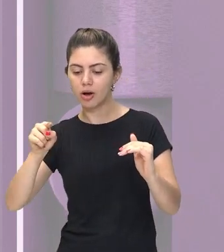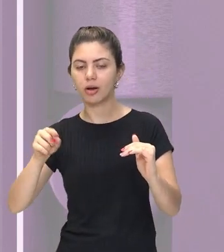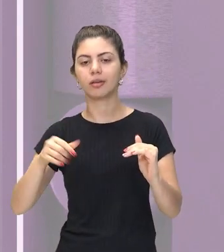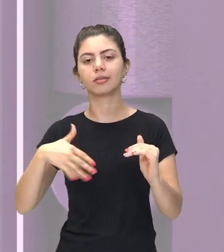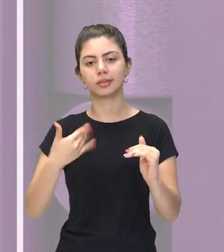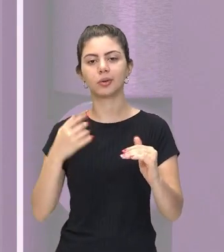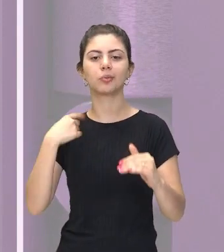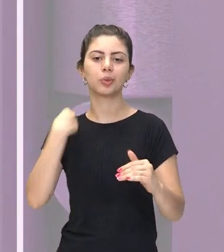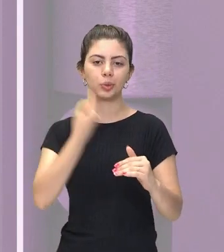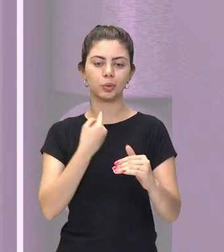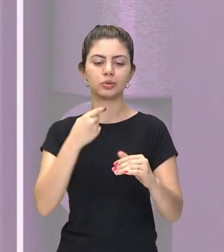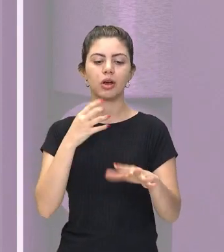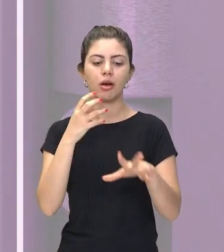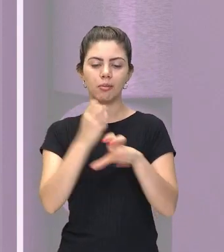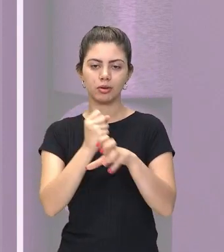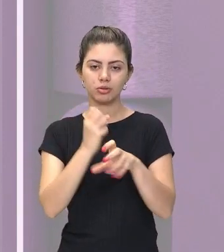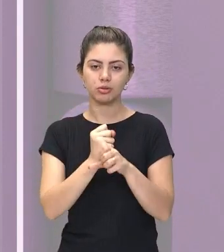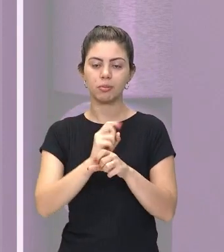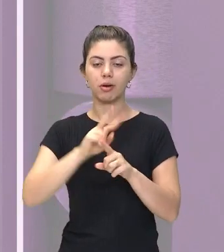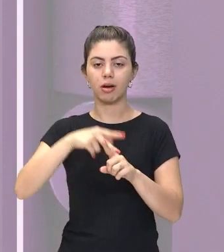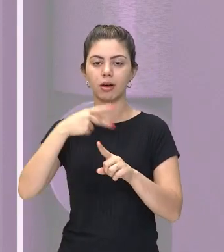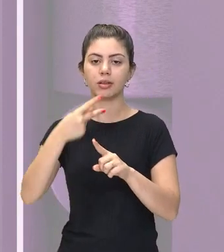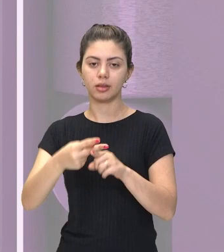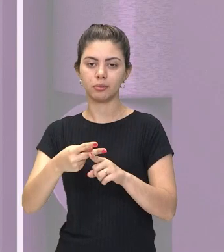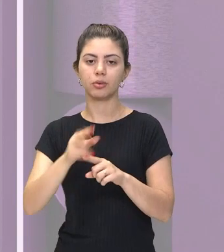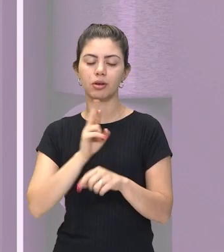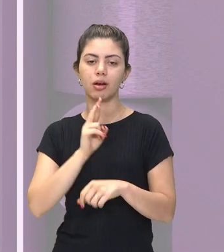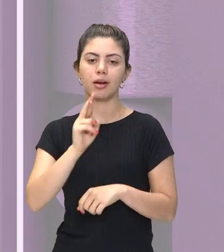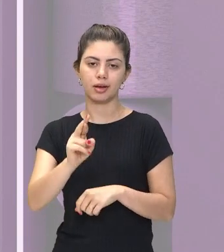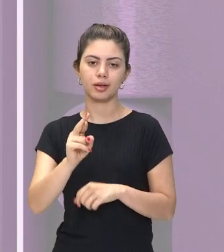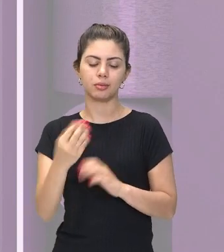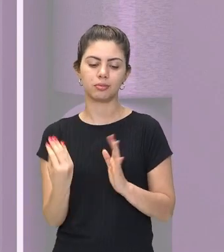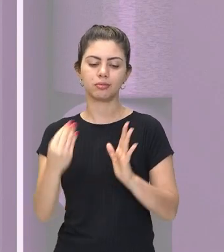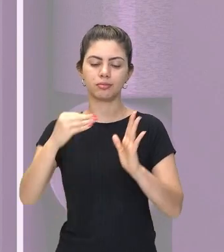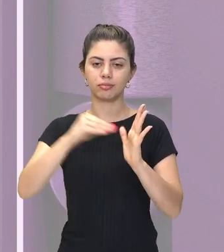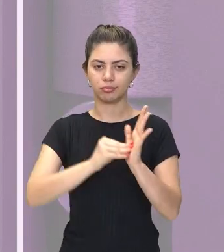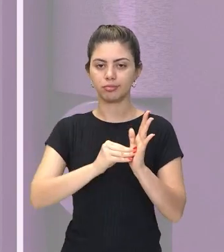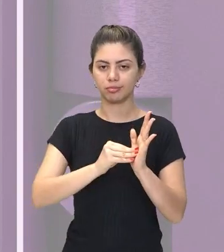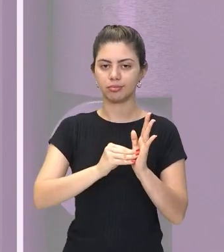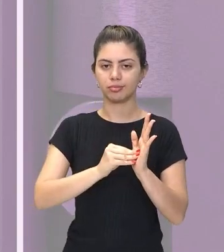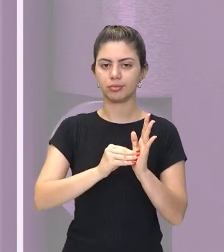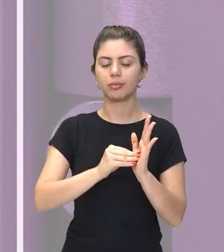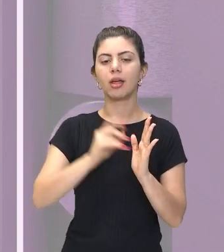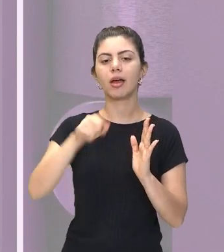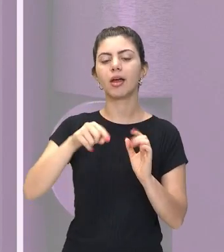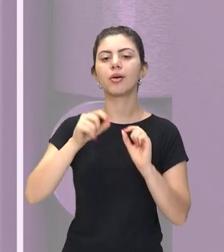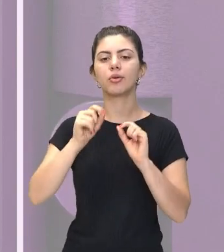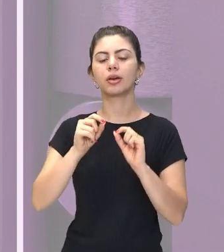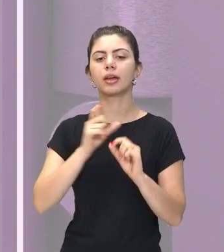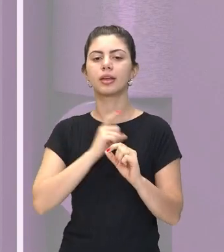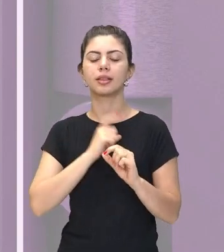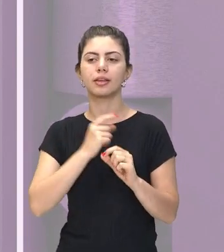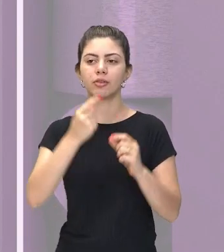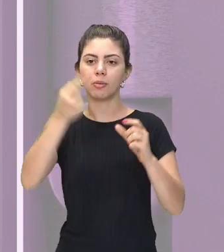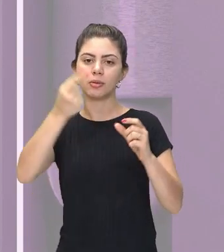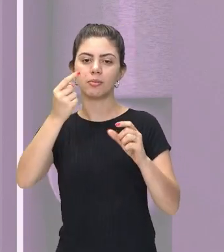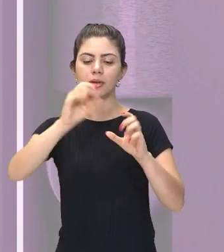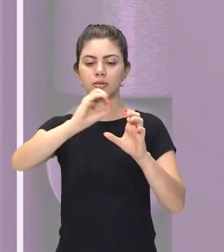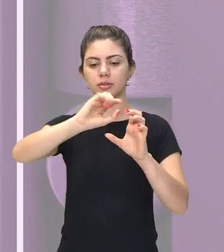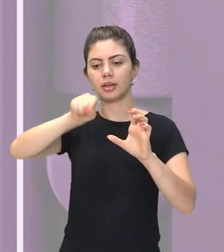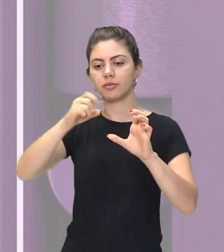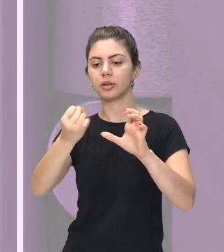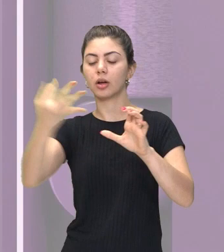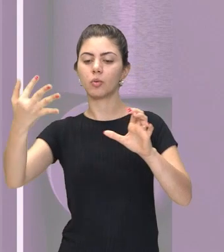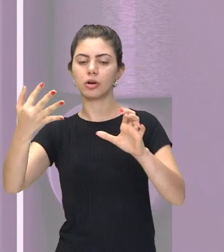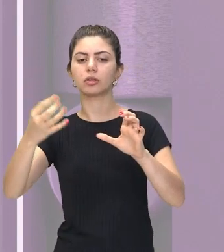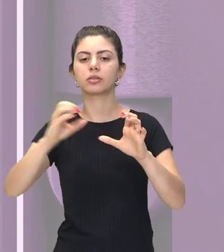multiplicações. E aí o nosso resultado terá exatamente a soma do número de casas decimais do primeiro fator